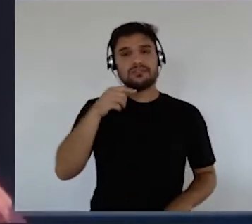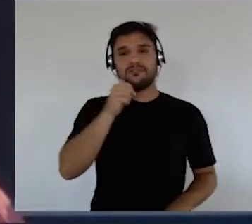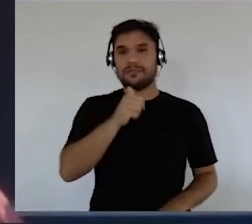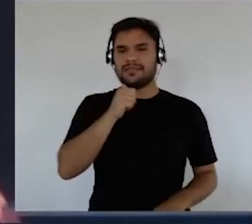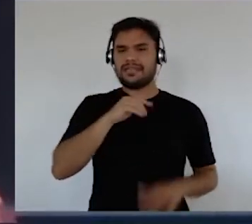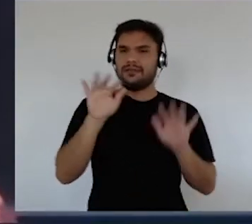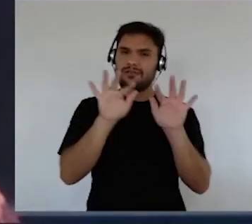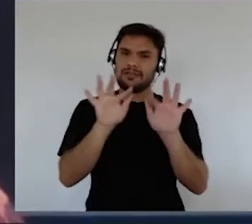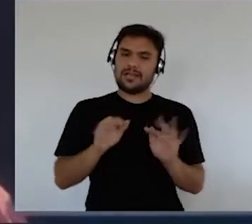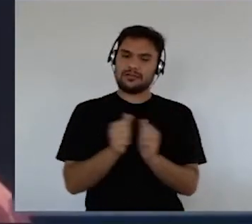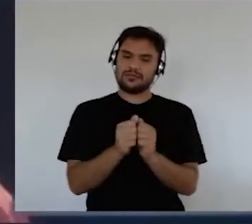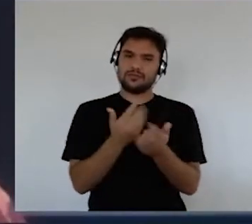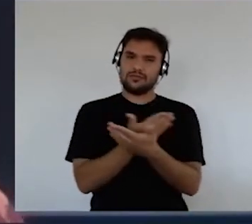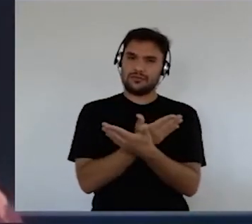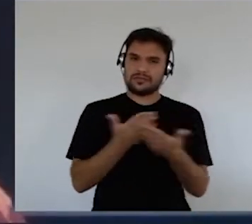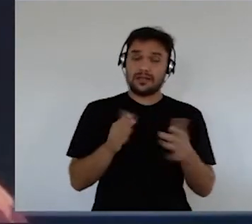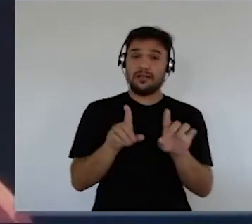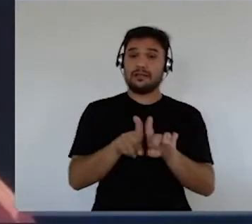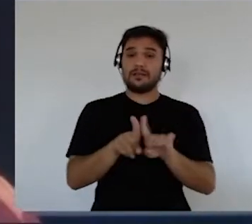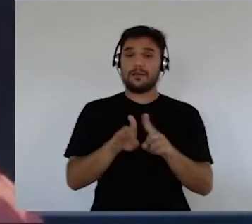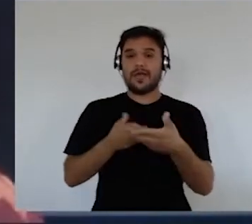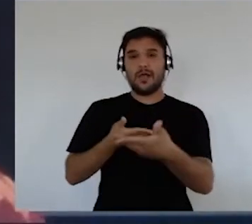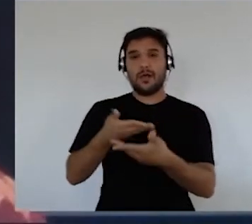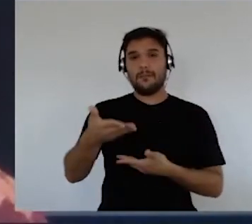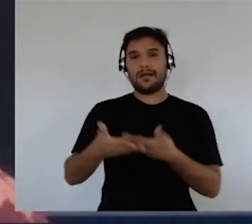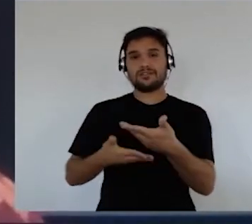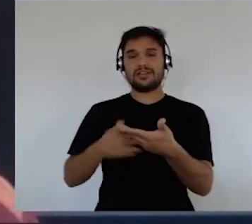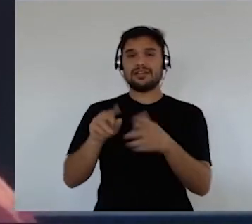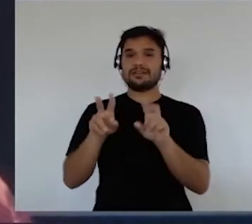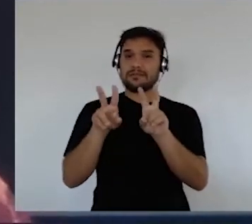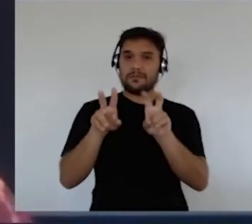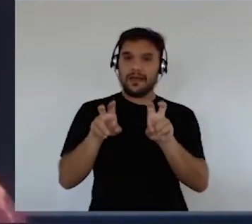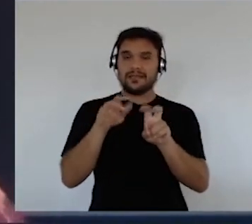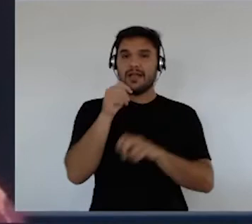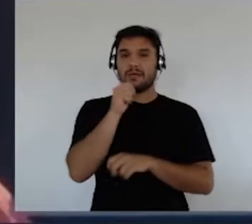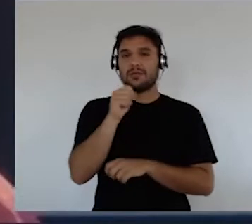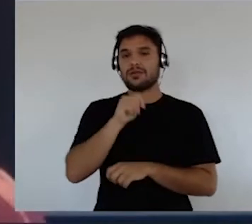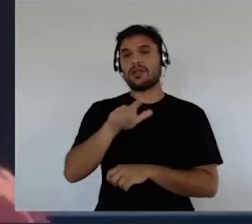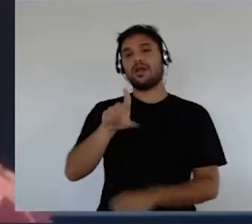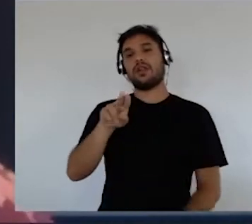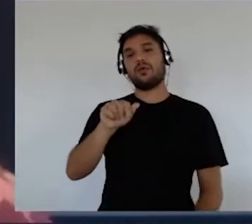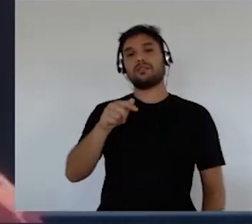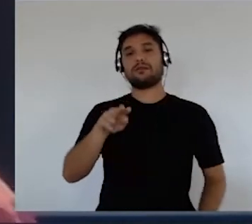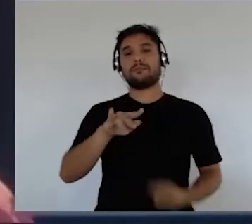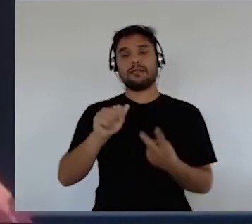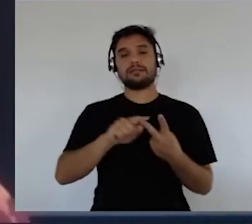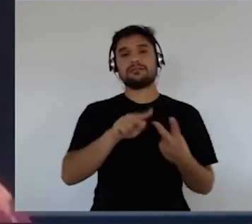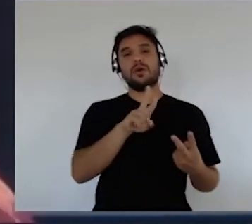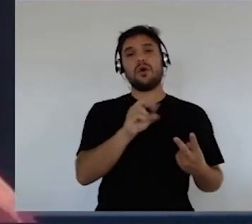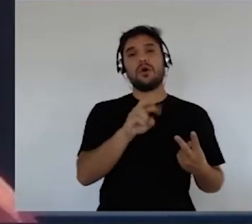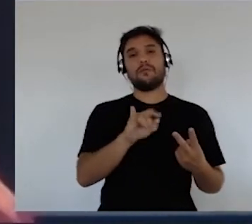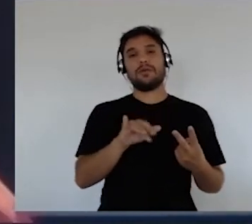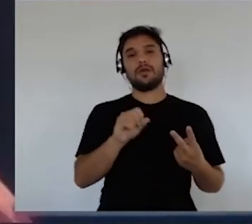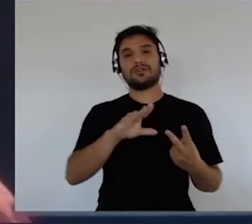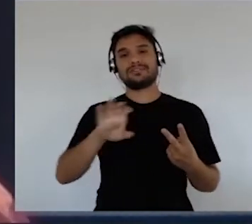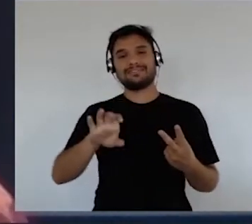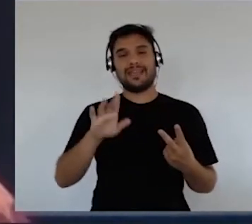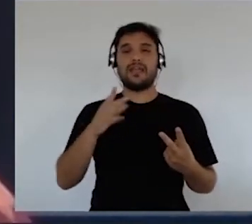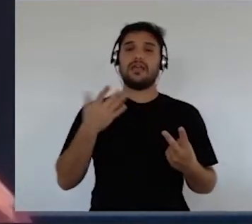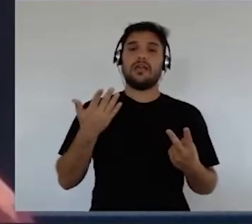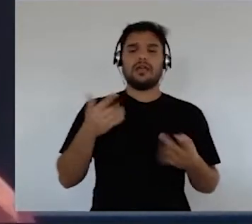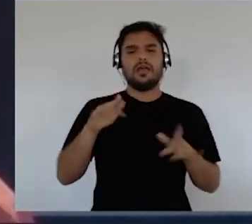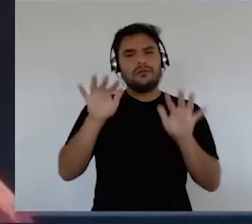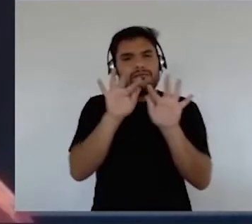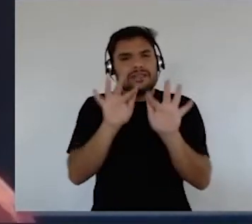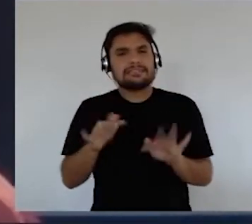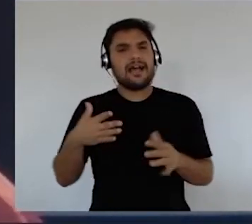alegria estar aqui com você. Também compartilhando esse painel com as queridas Luanda Pires e Robioncé Lima. É uma honra para mim, uma